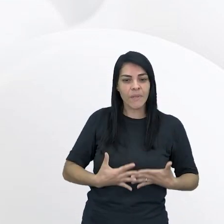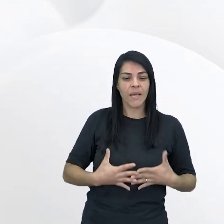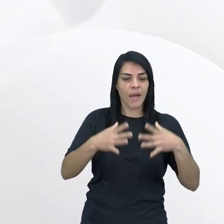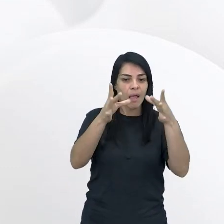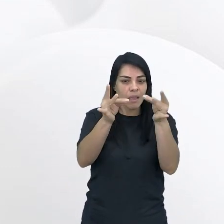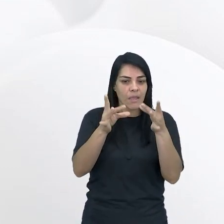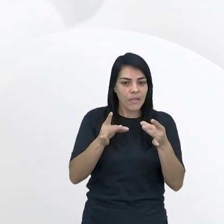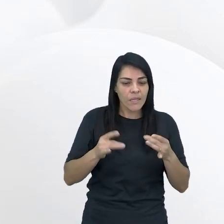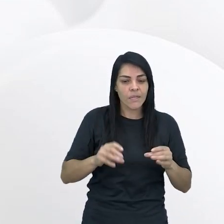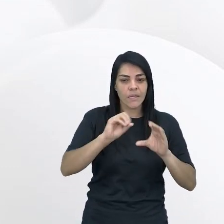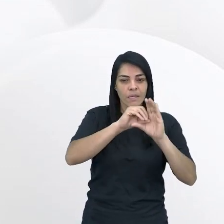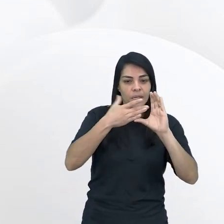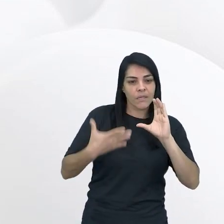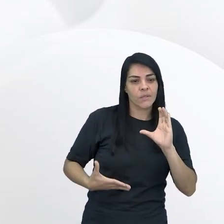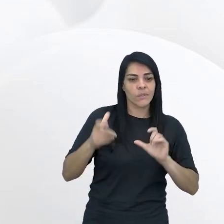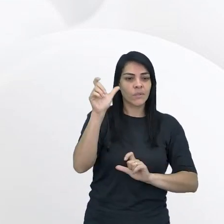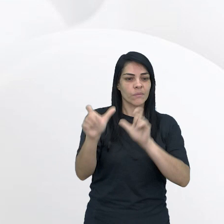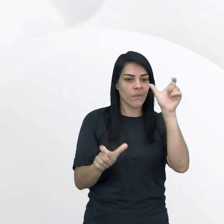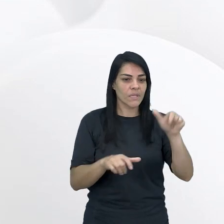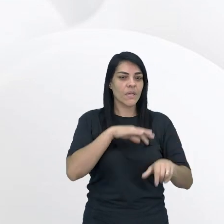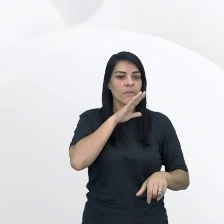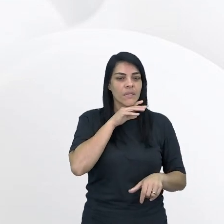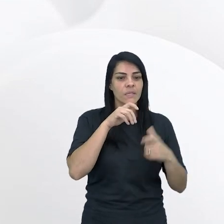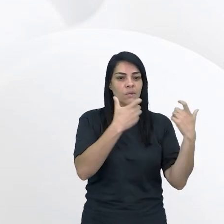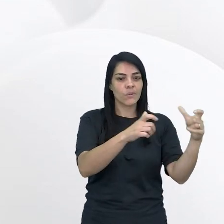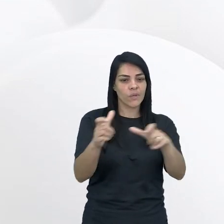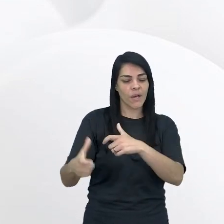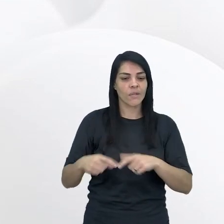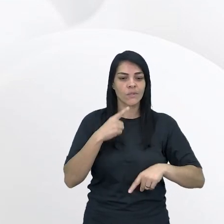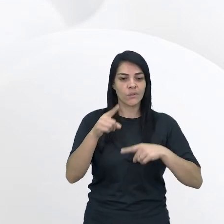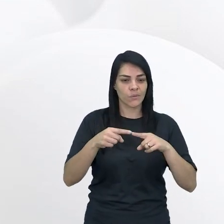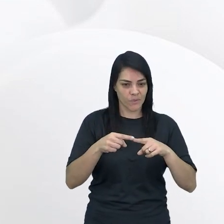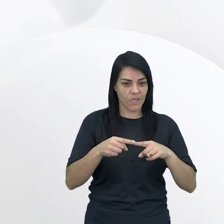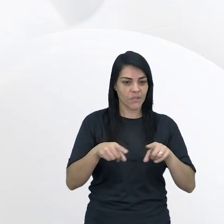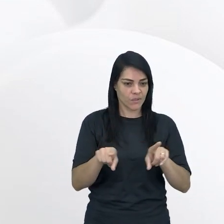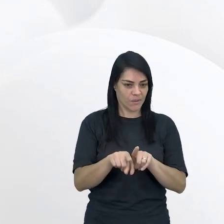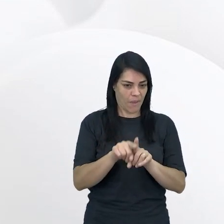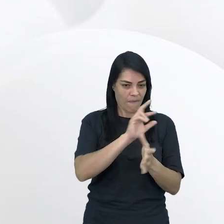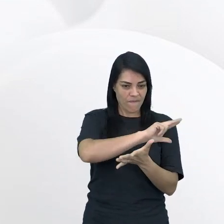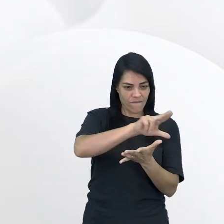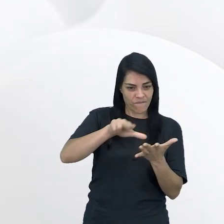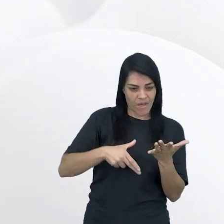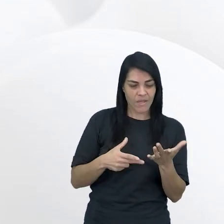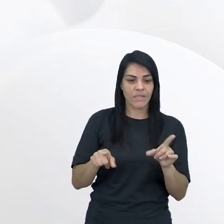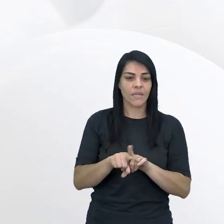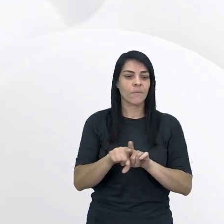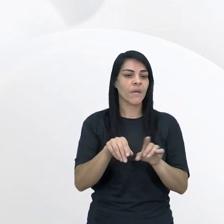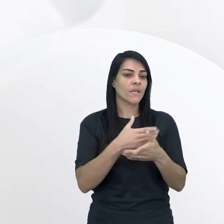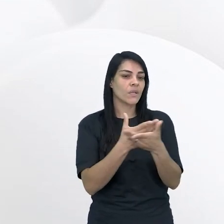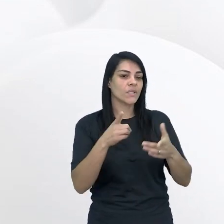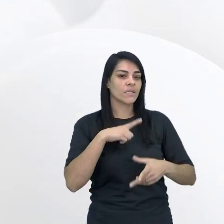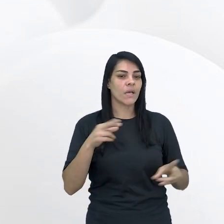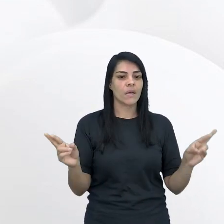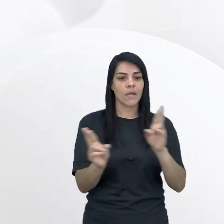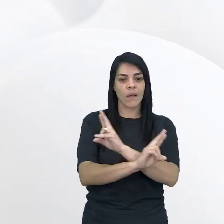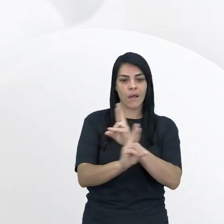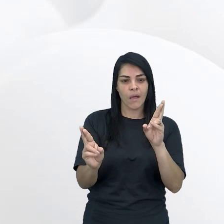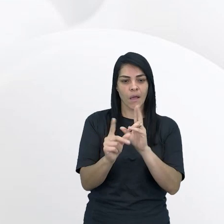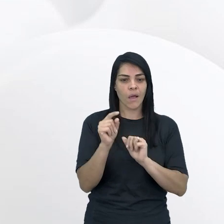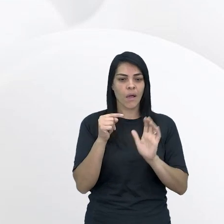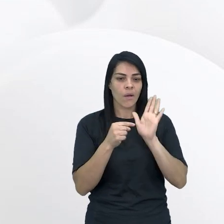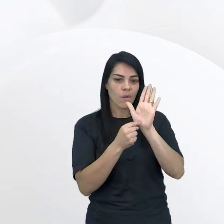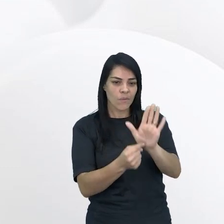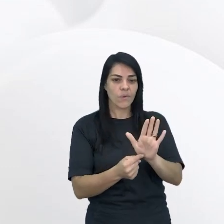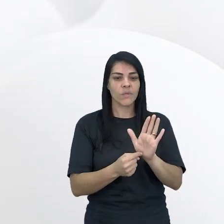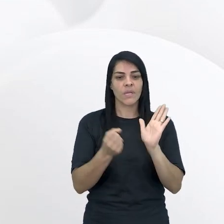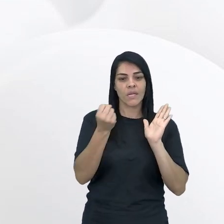descrever características de pessoas, animais, lugares e objetos, né? E aí a gente tem relacionar, apontar,